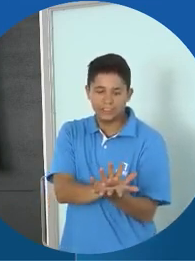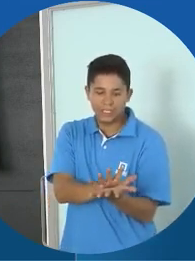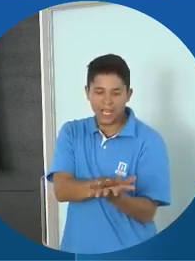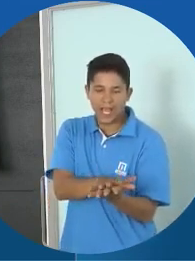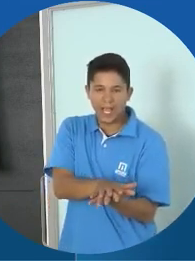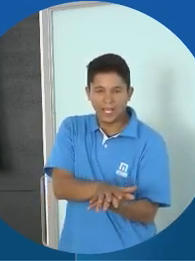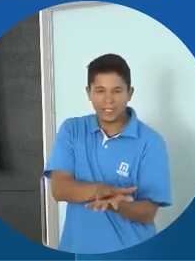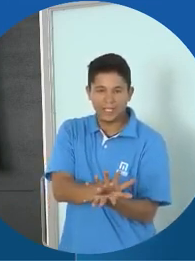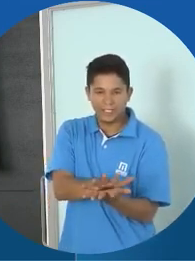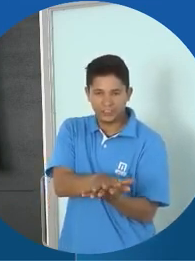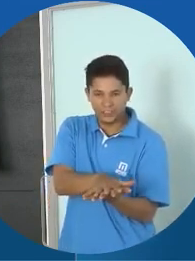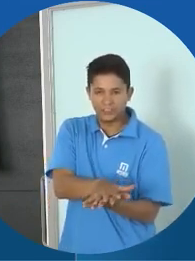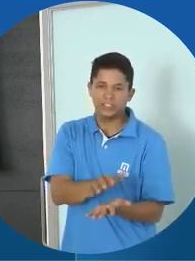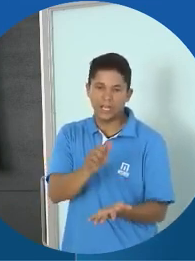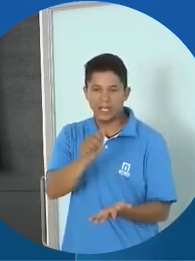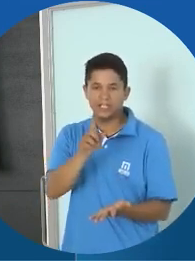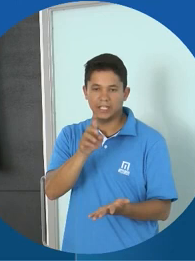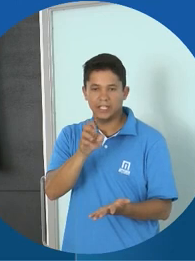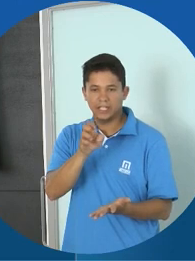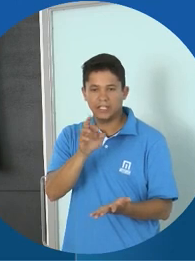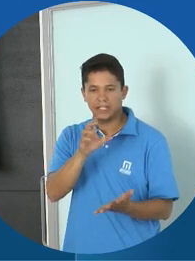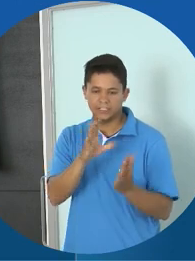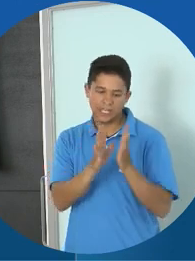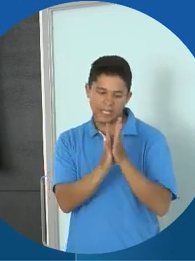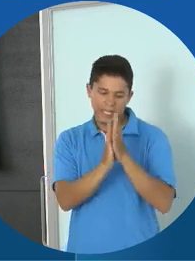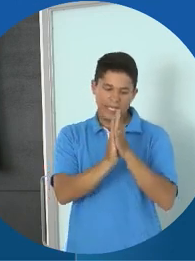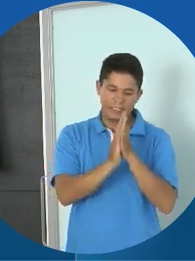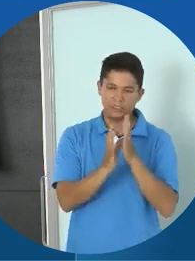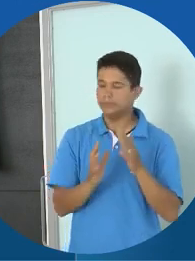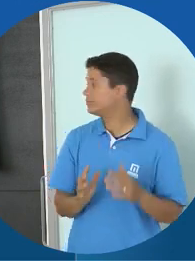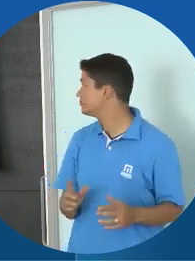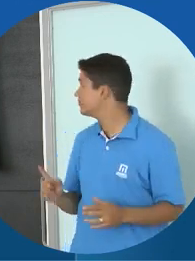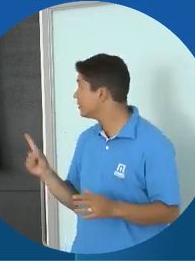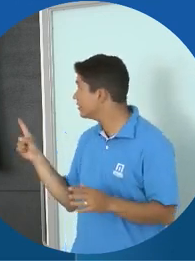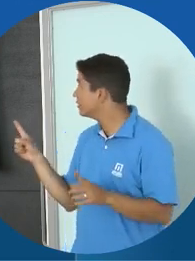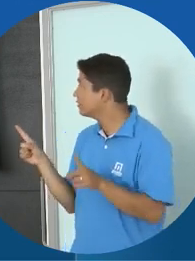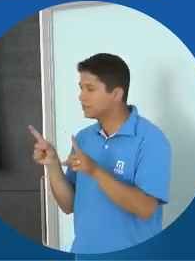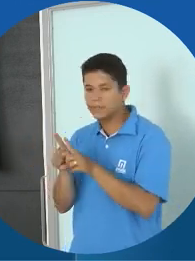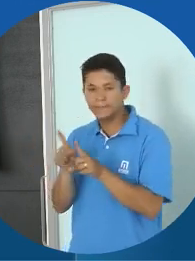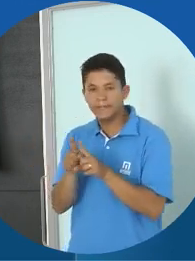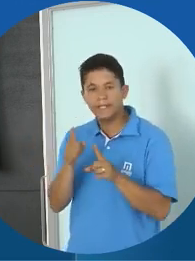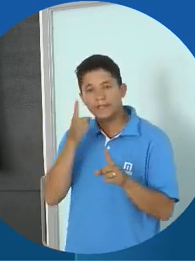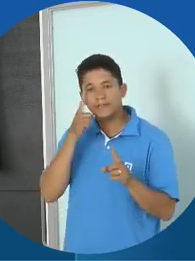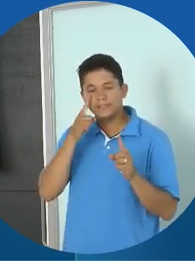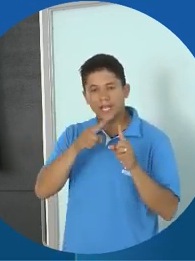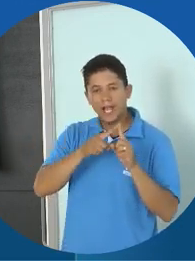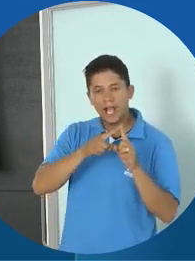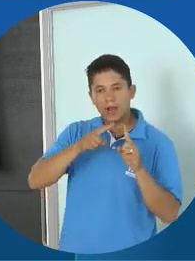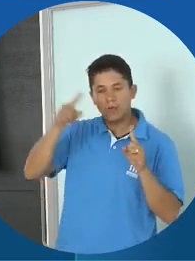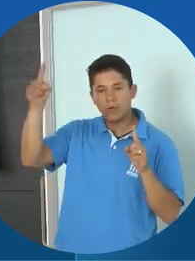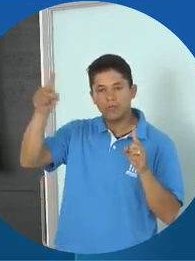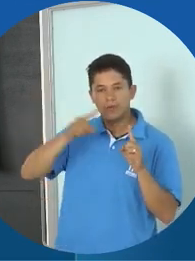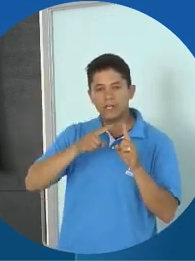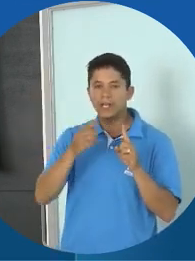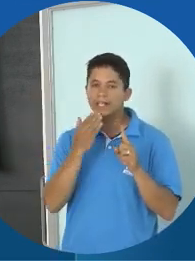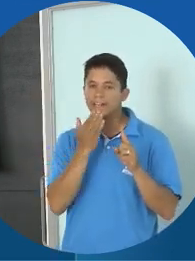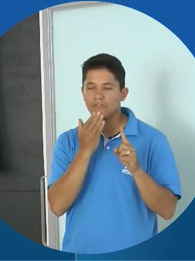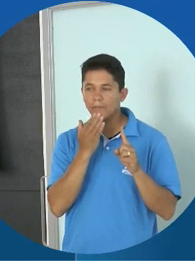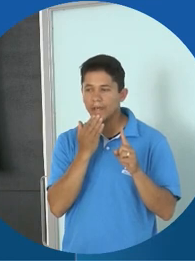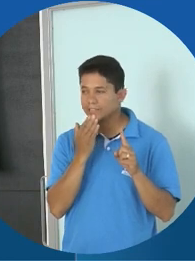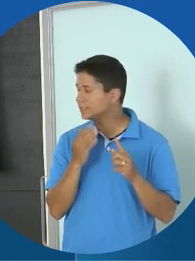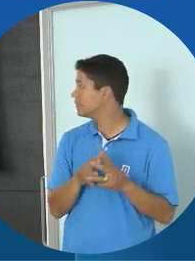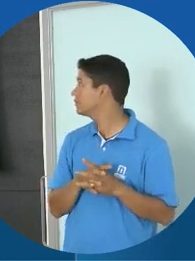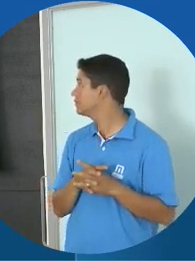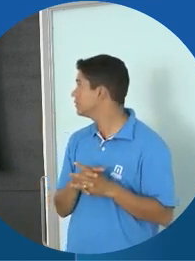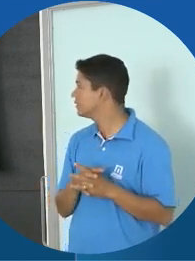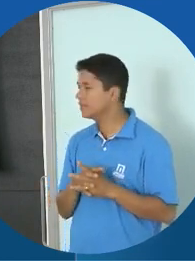de elasticidade desses materiais, que é com esses dados, traçando a curva entre a deformação e a